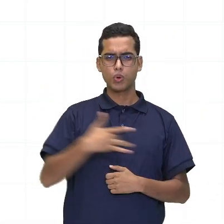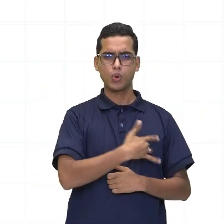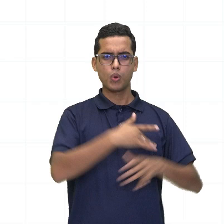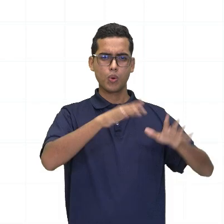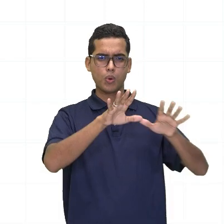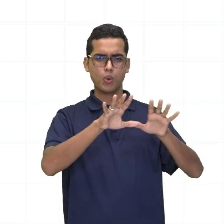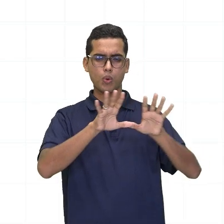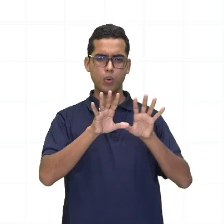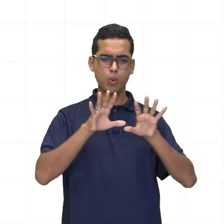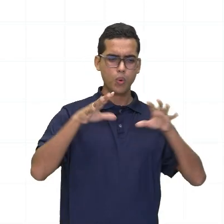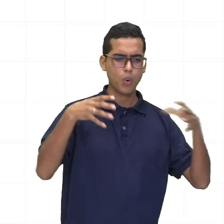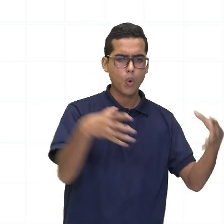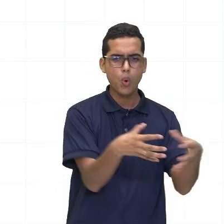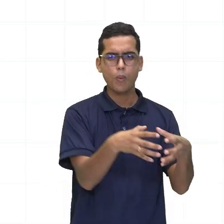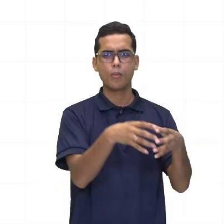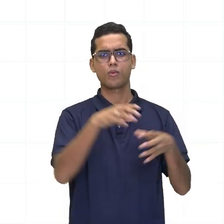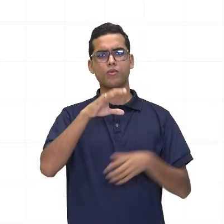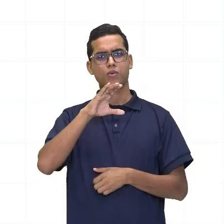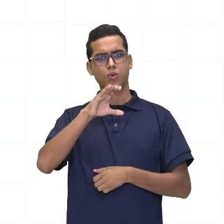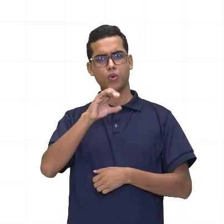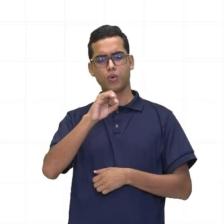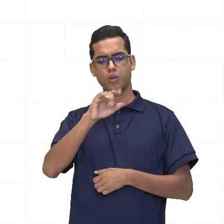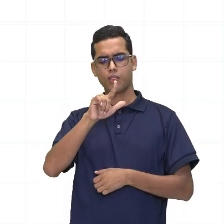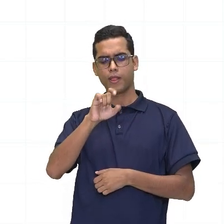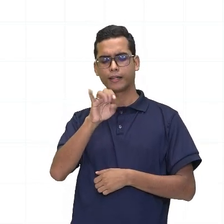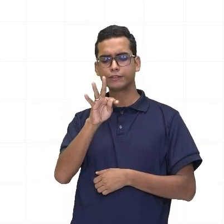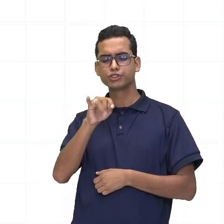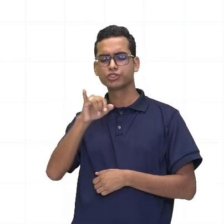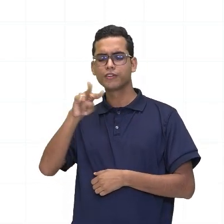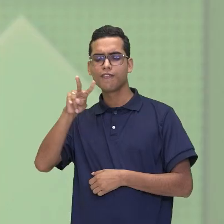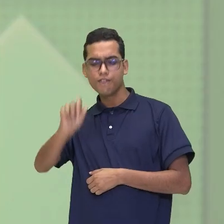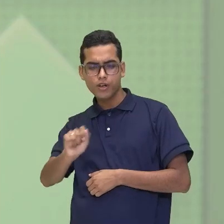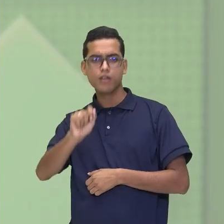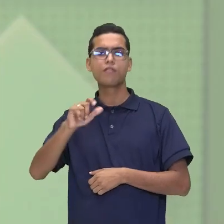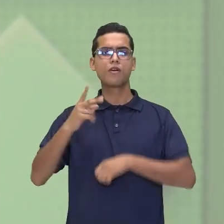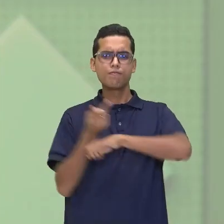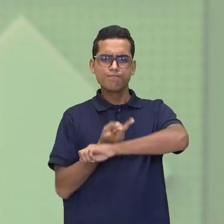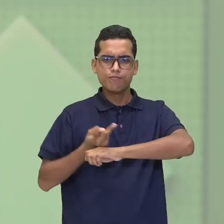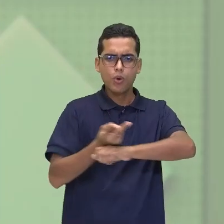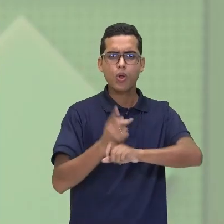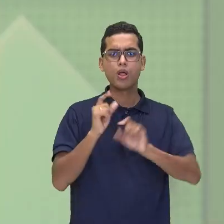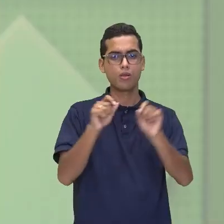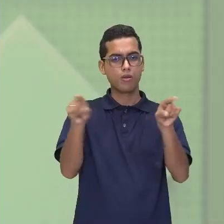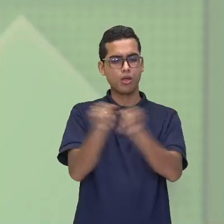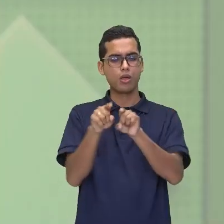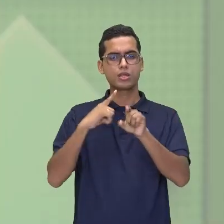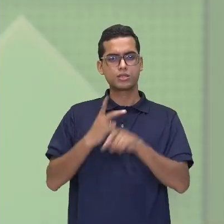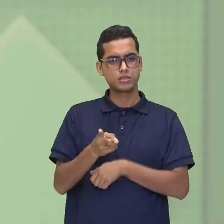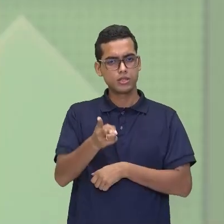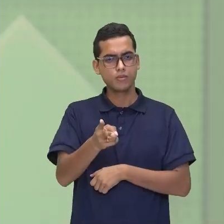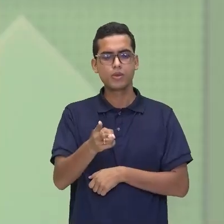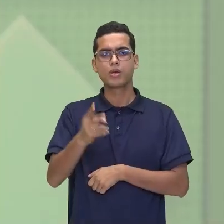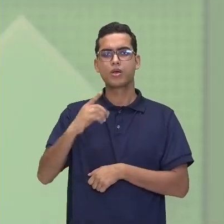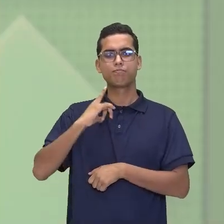coletiva, é importante aí frisar que também vai buscar prevenir, né? Então, algumas ações